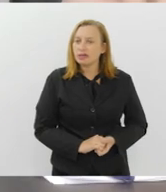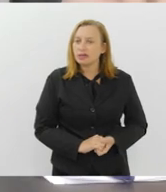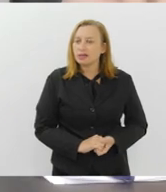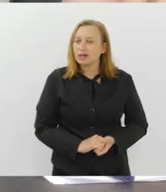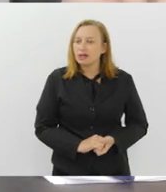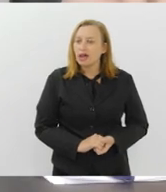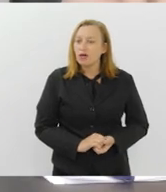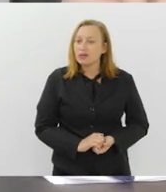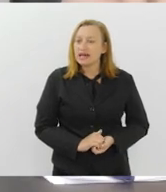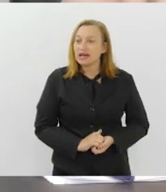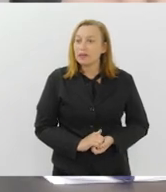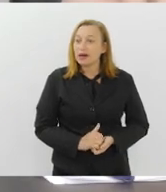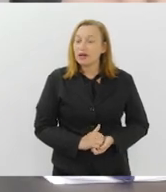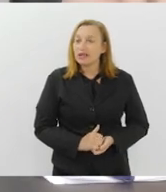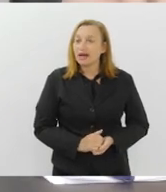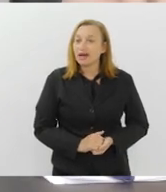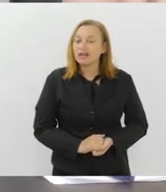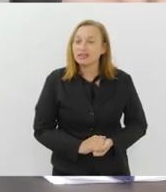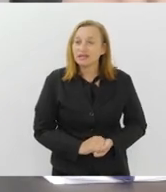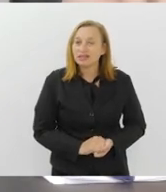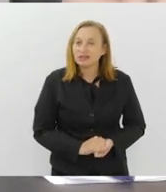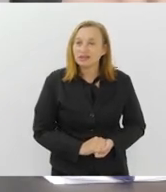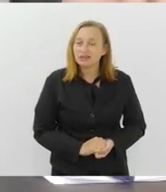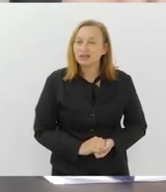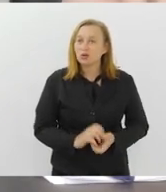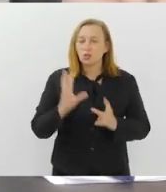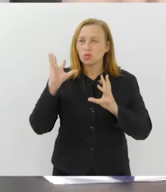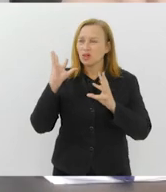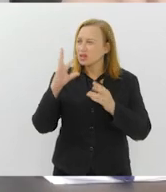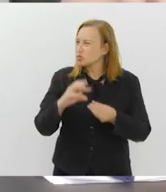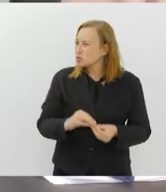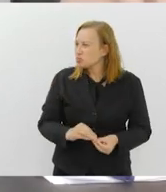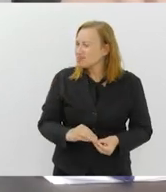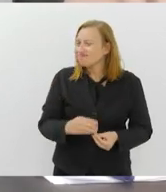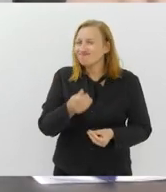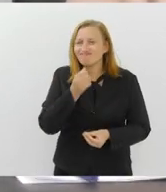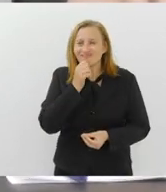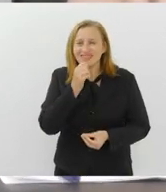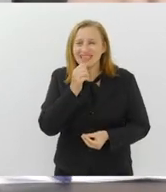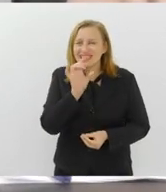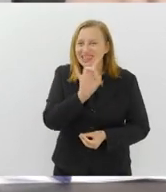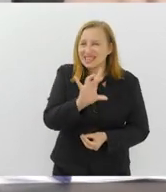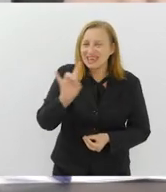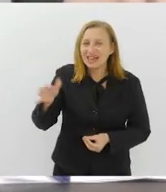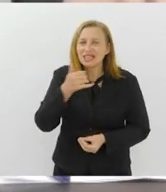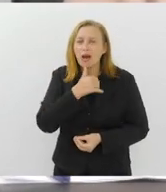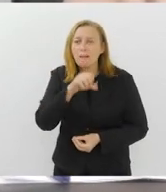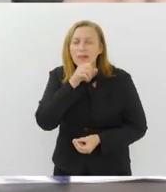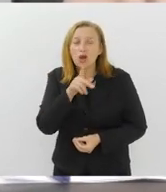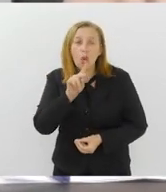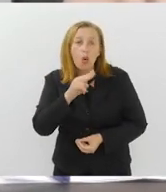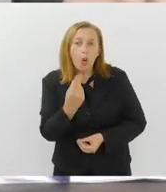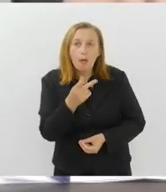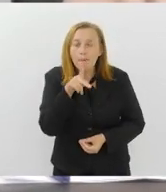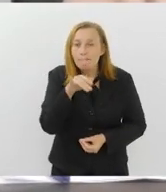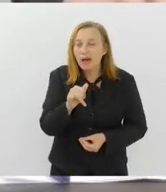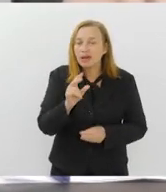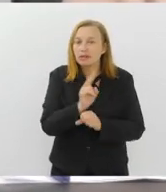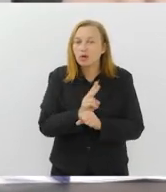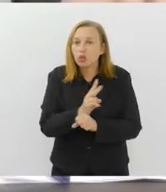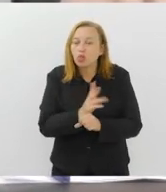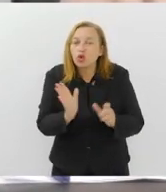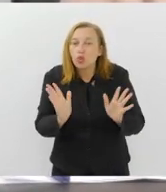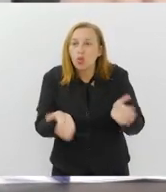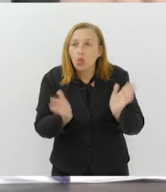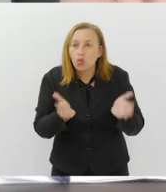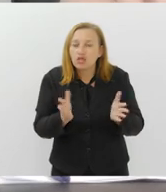nenhum exagero em dizer que Fabiane conseguiu resumir o sentimento de cada mãe, cada pai que nos procura hoje, aqui, a